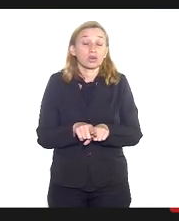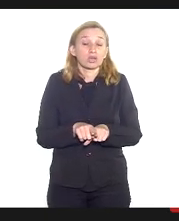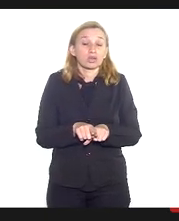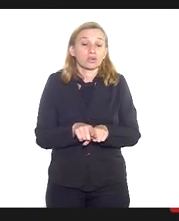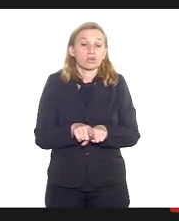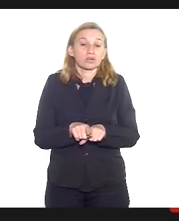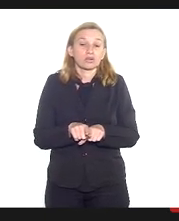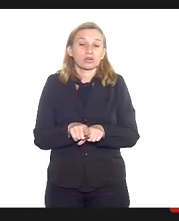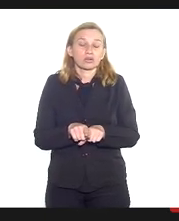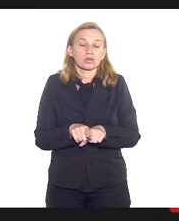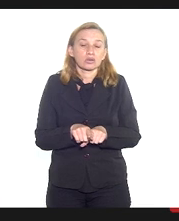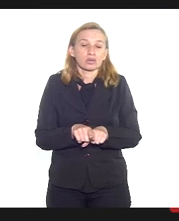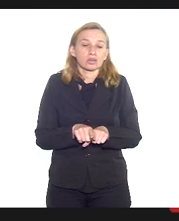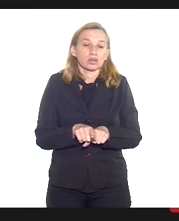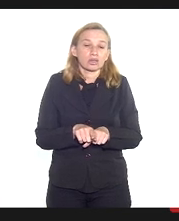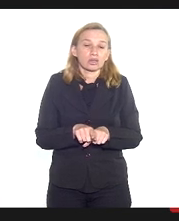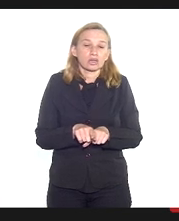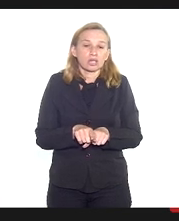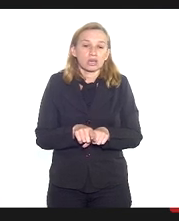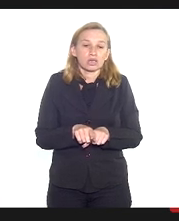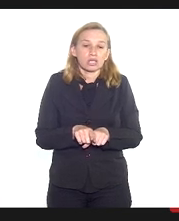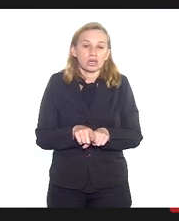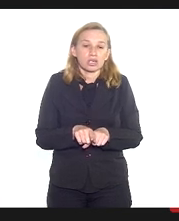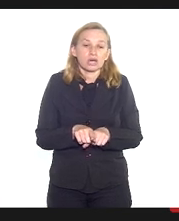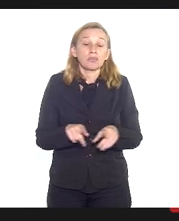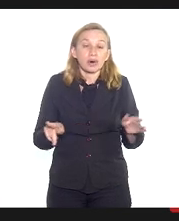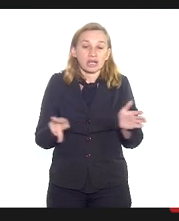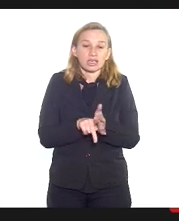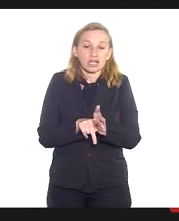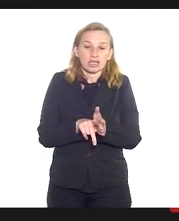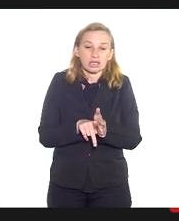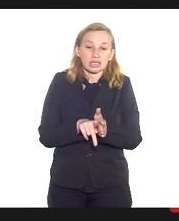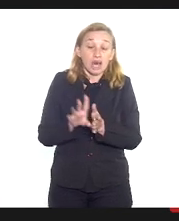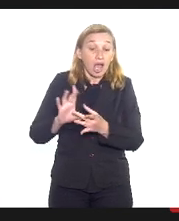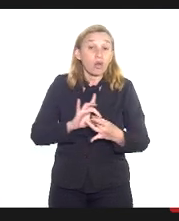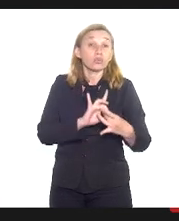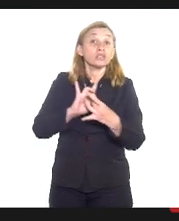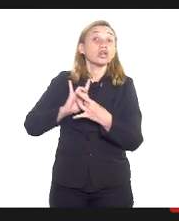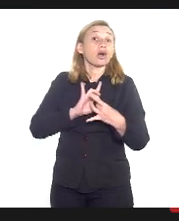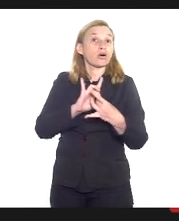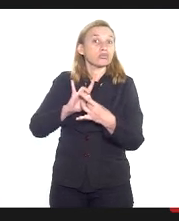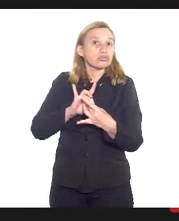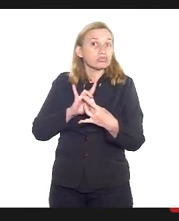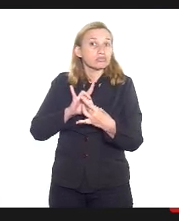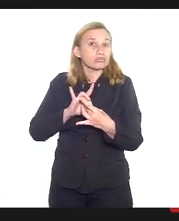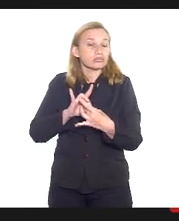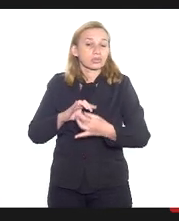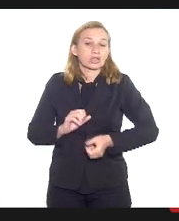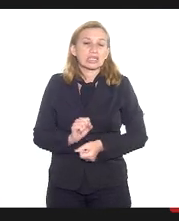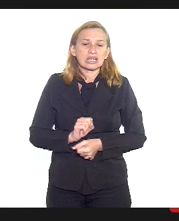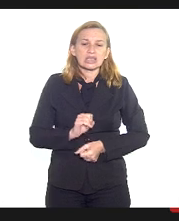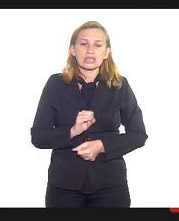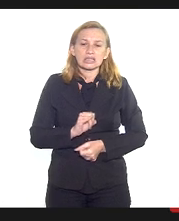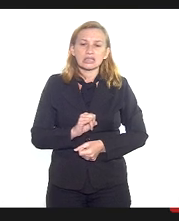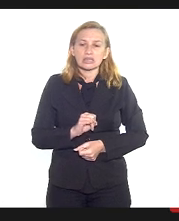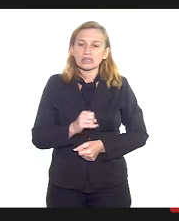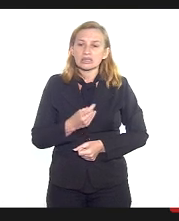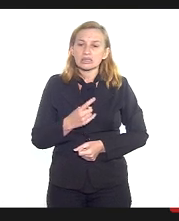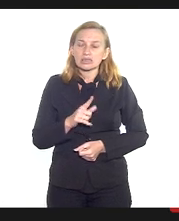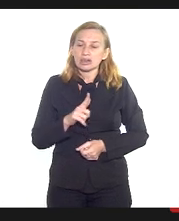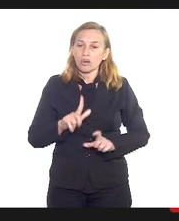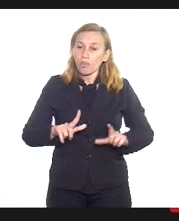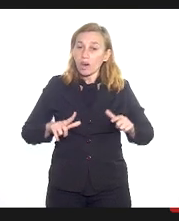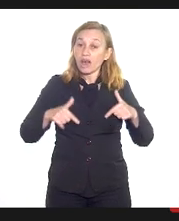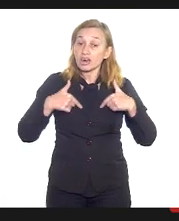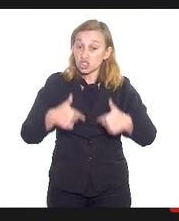diz respeito à parte do leão, a maior parte, que é a União. Ora, e se ela não toma essa